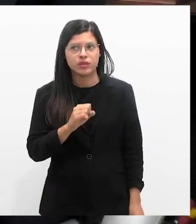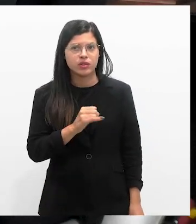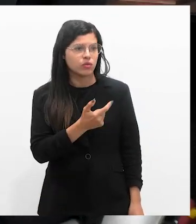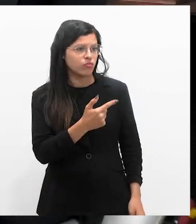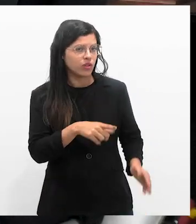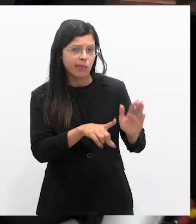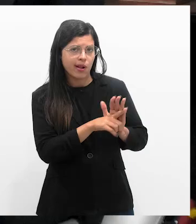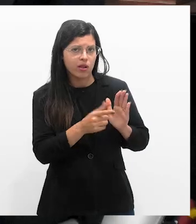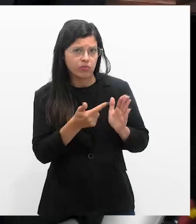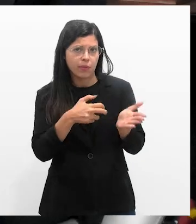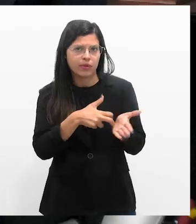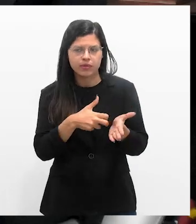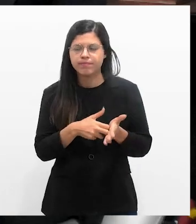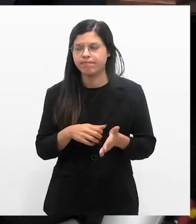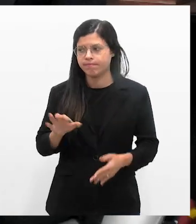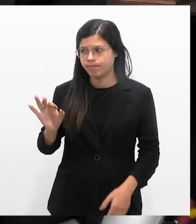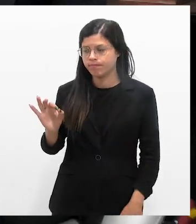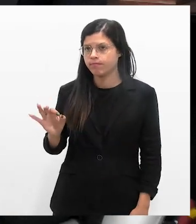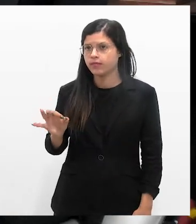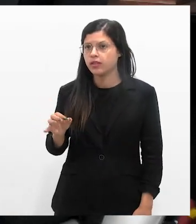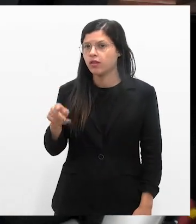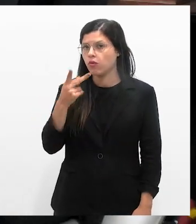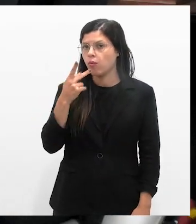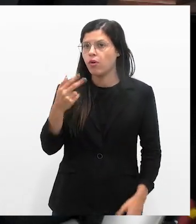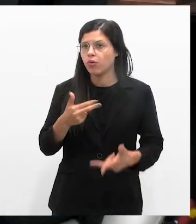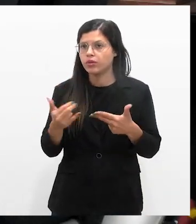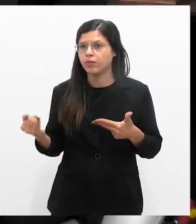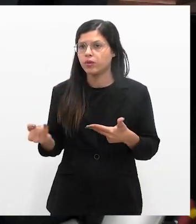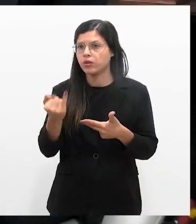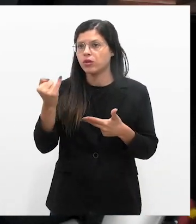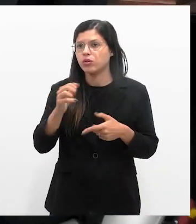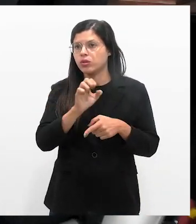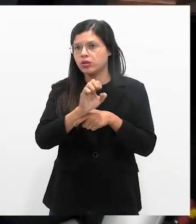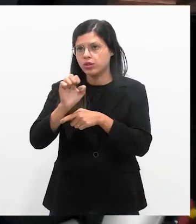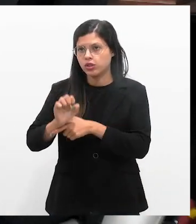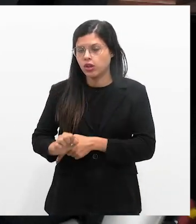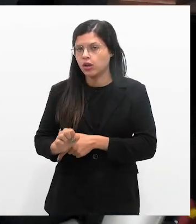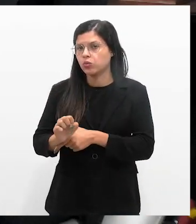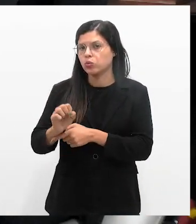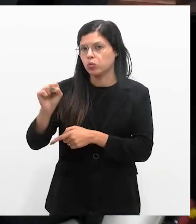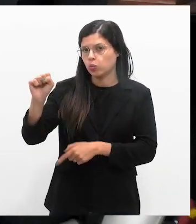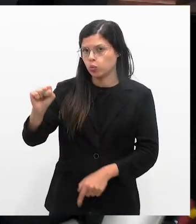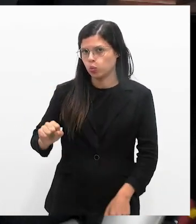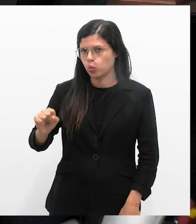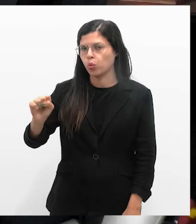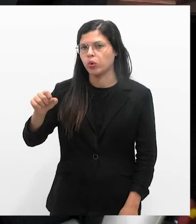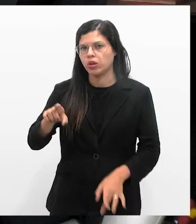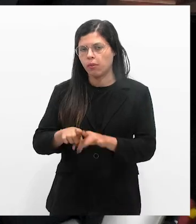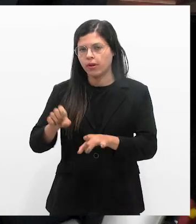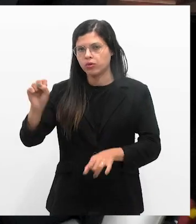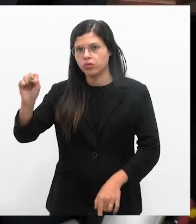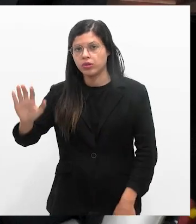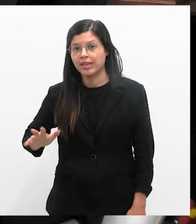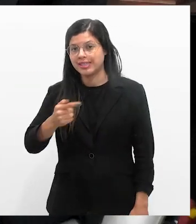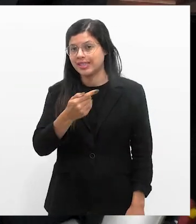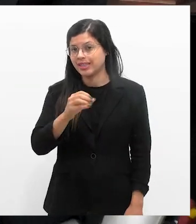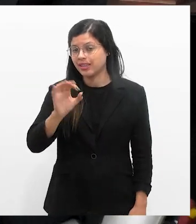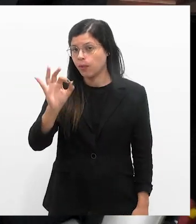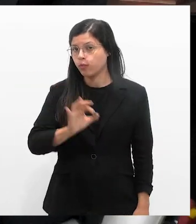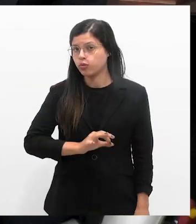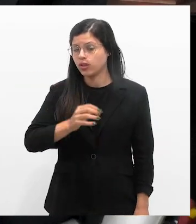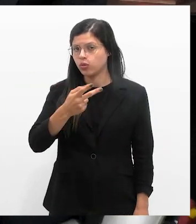Exatamente. Então, aliás, você falou uma coisa importantíssima. Os estados que compõem o COSUD, Sul e Sudeste, eles